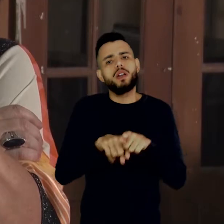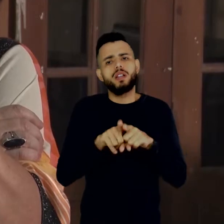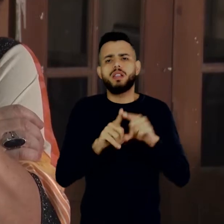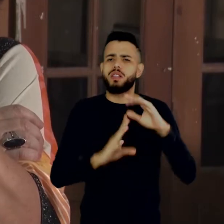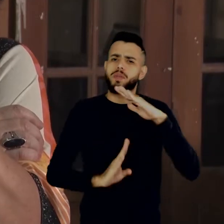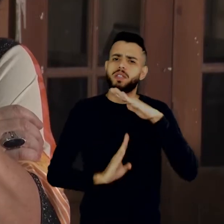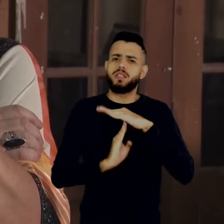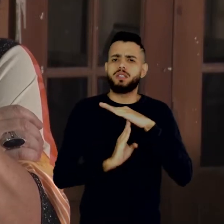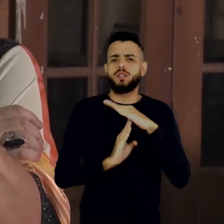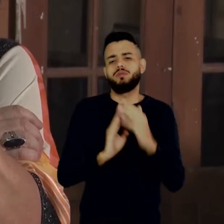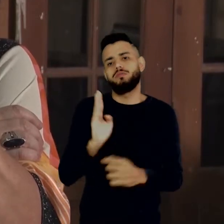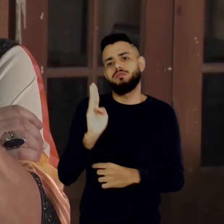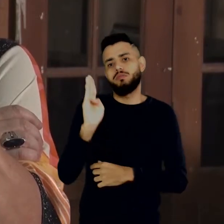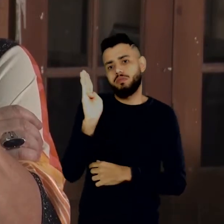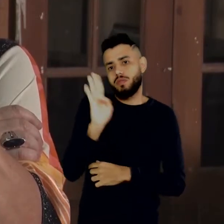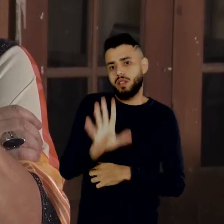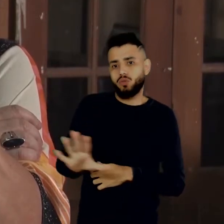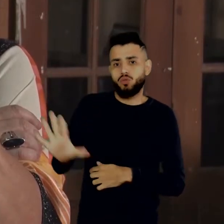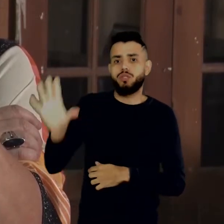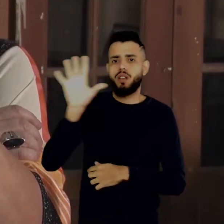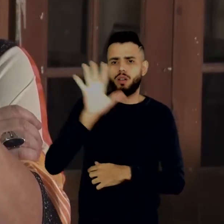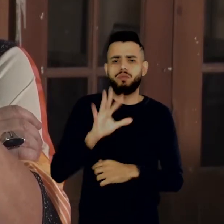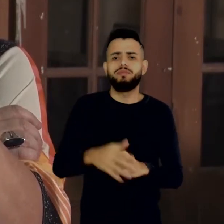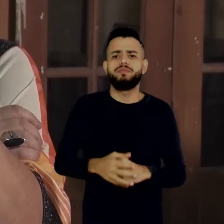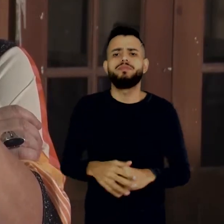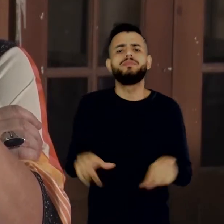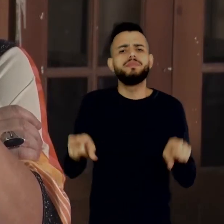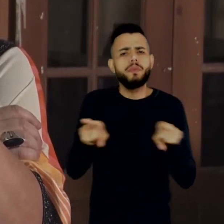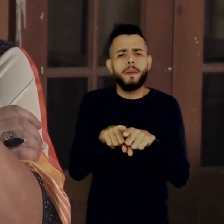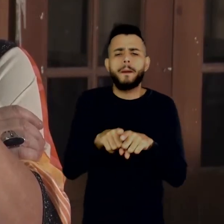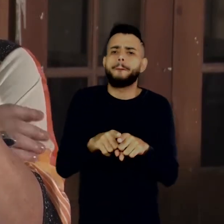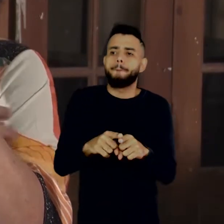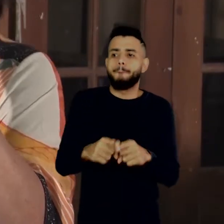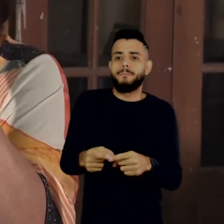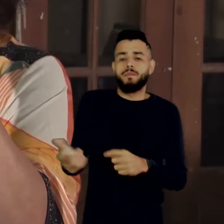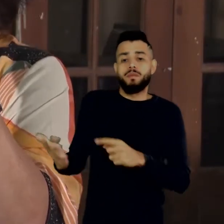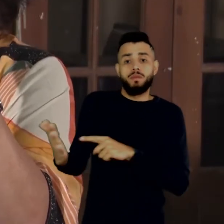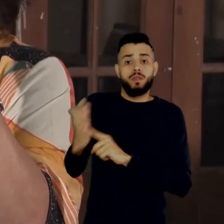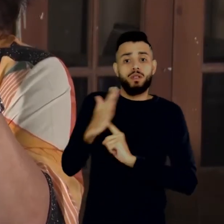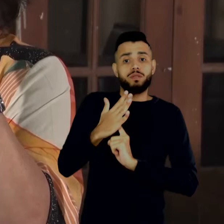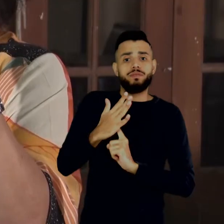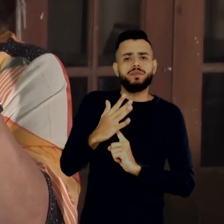nacional, mas ele também nos fala da dificuldade de...